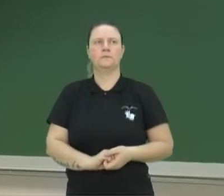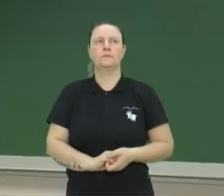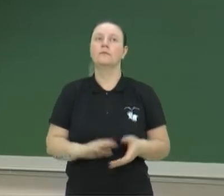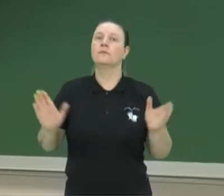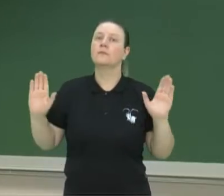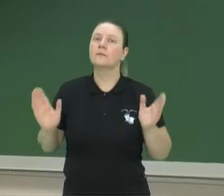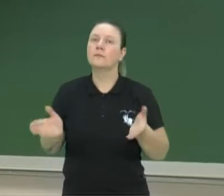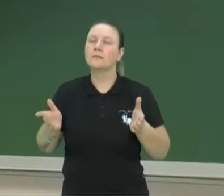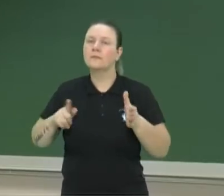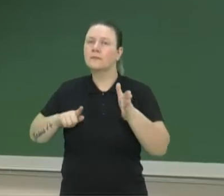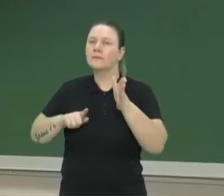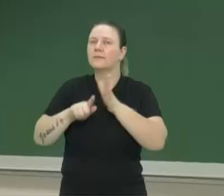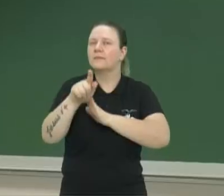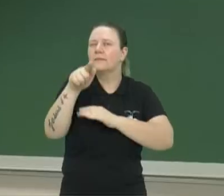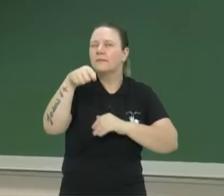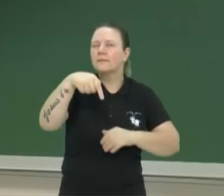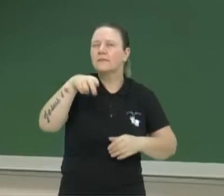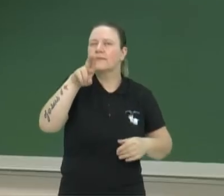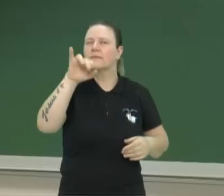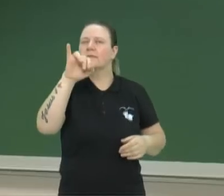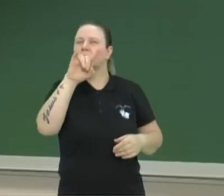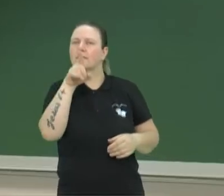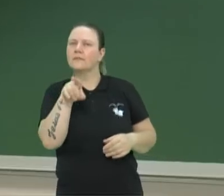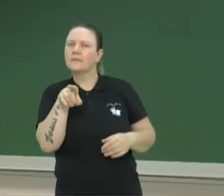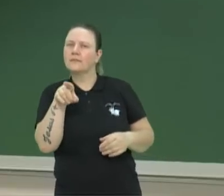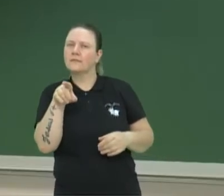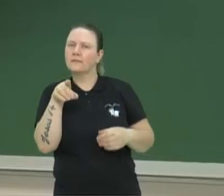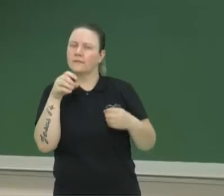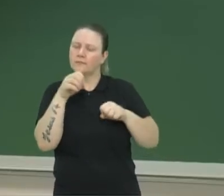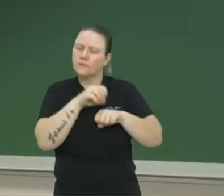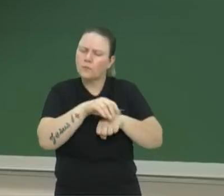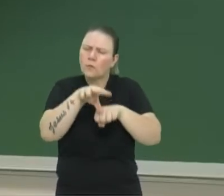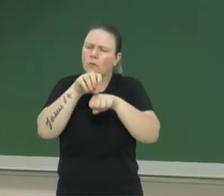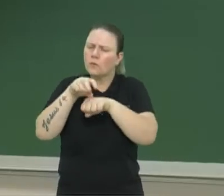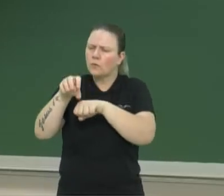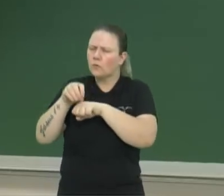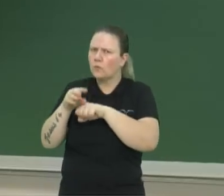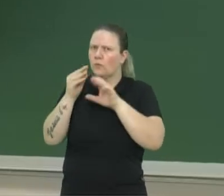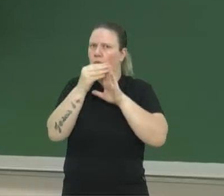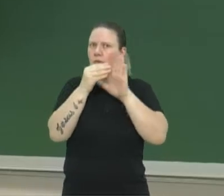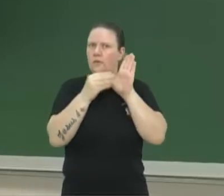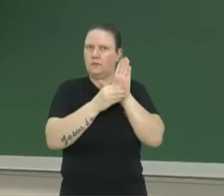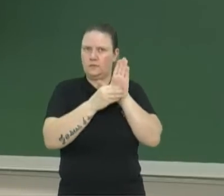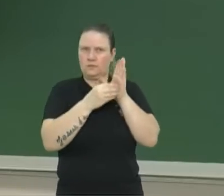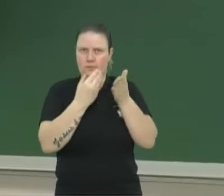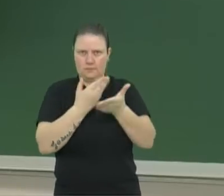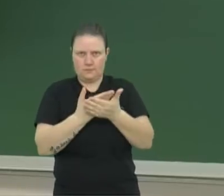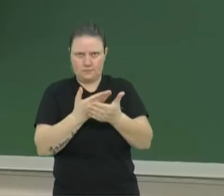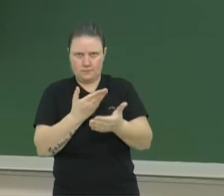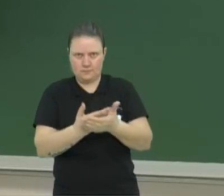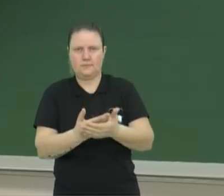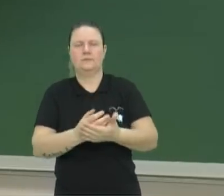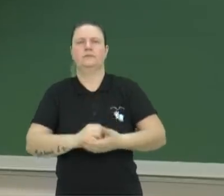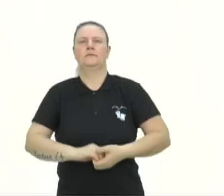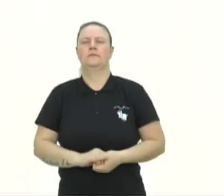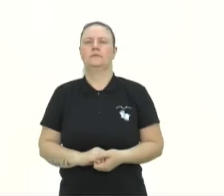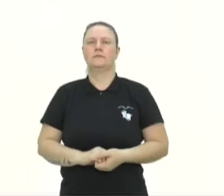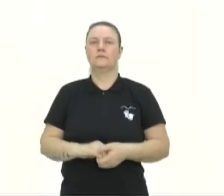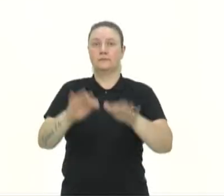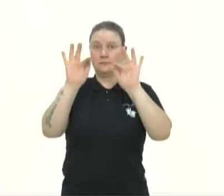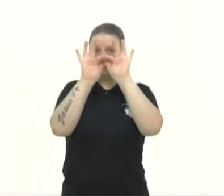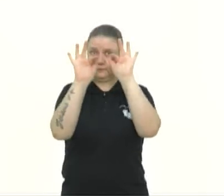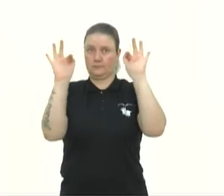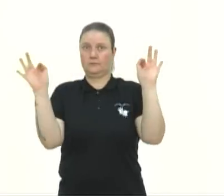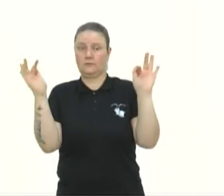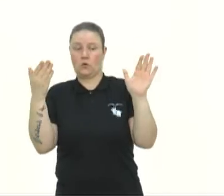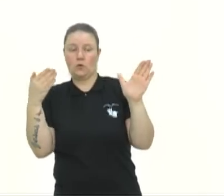E agora um quiz aqui para a gente trabalhar um pouquinho dos nossos conteúdos estudados. Observe aqui a frase. Quando chegaram